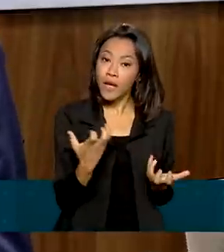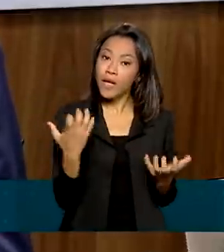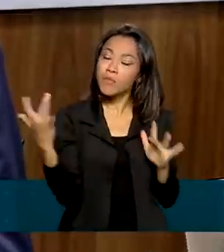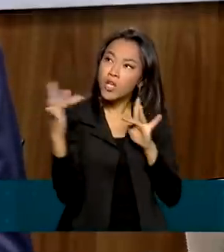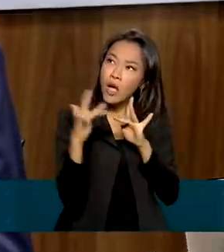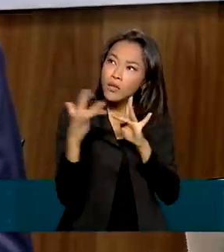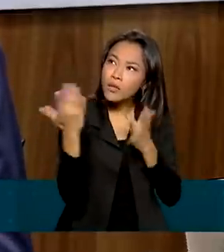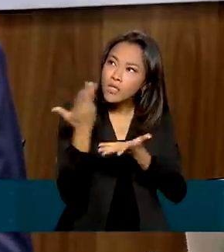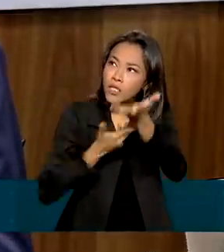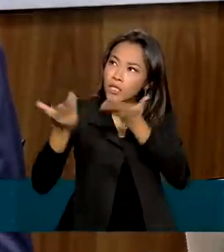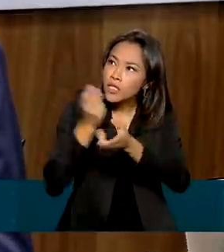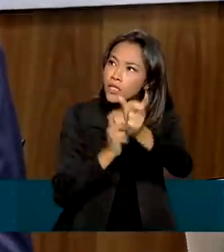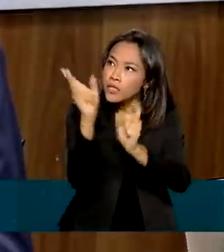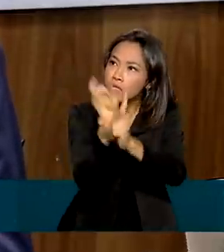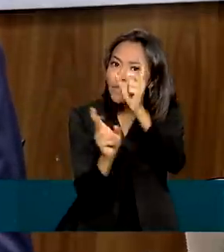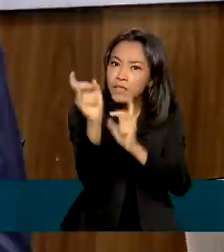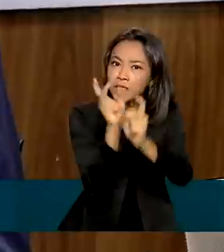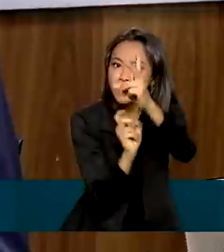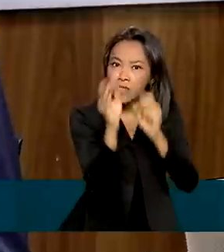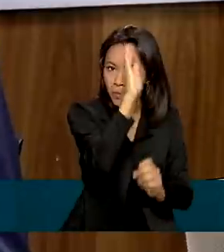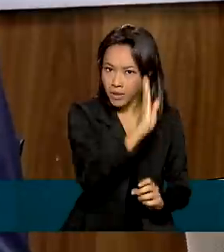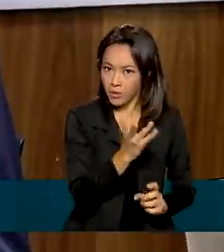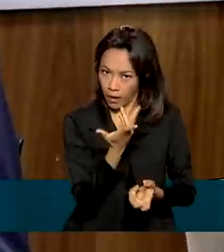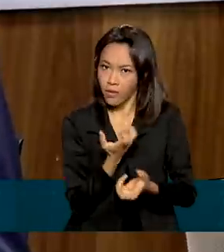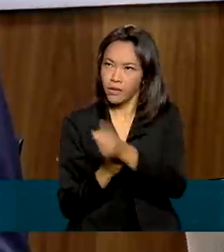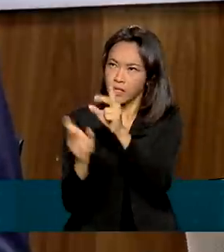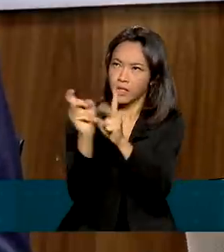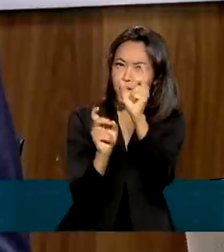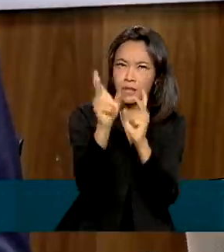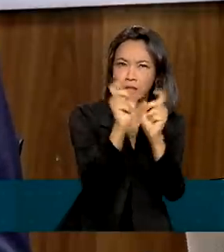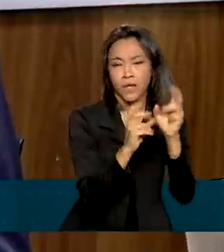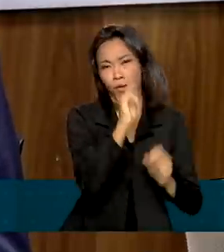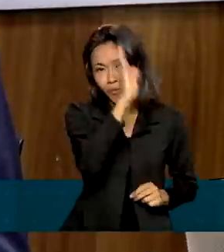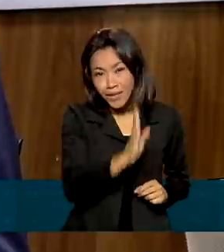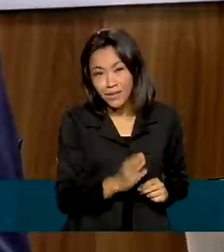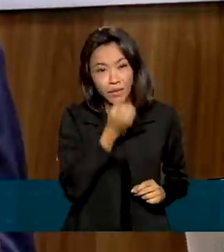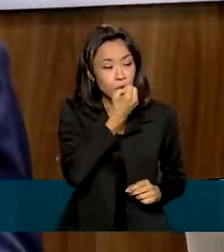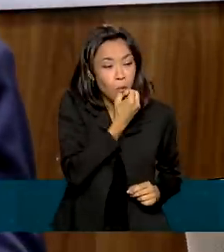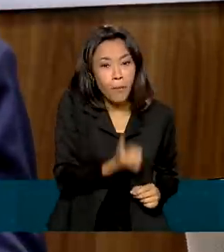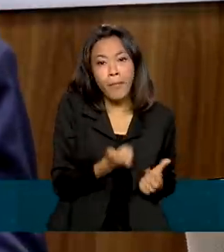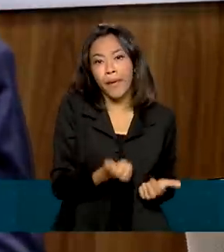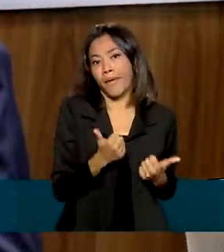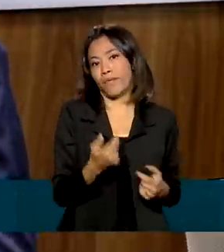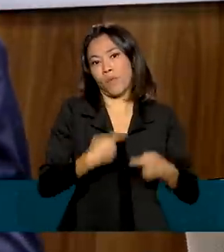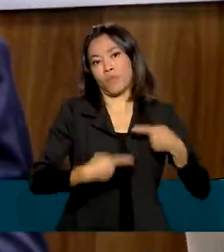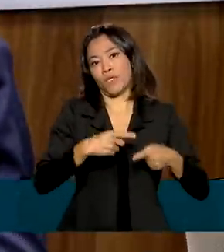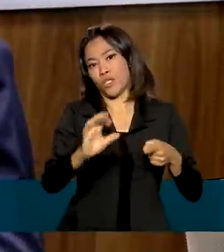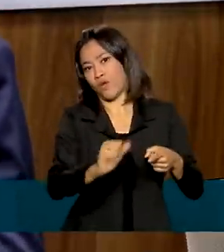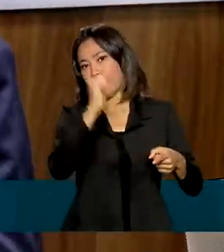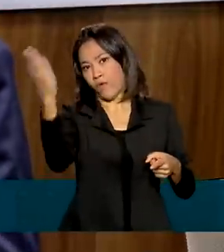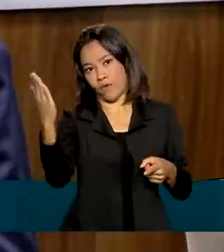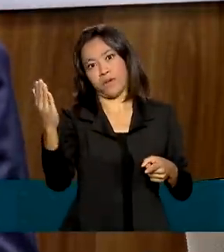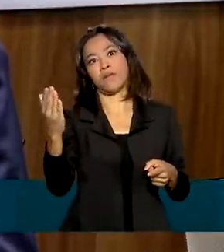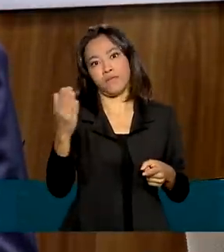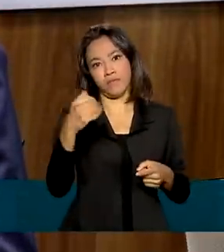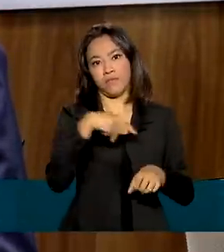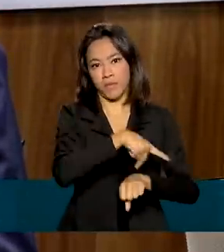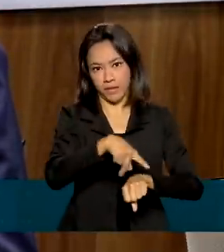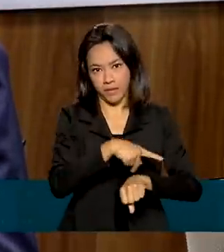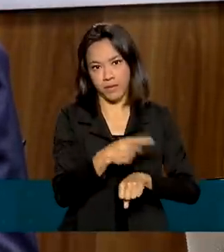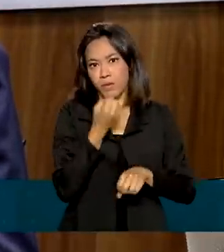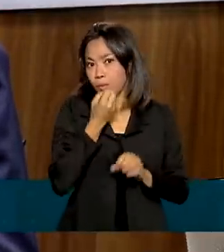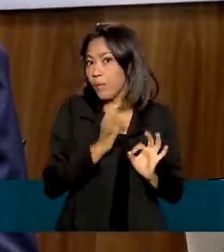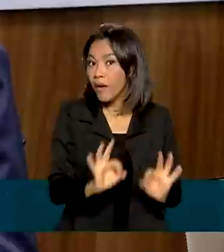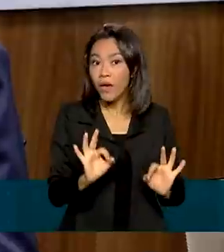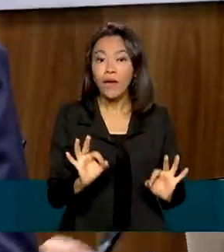com outros países os nossos negócios o Brasil vai muito bem na sua política externa a já vista né há poucos dias